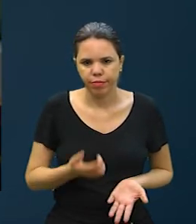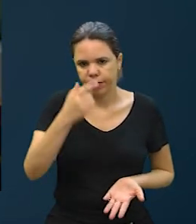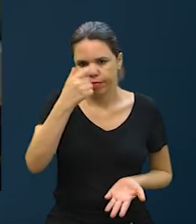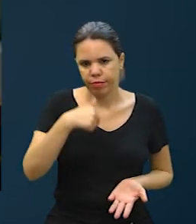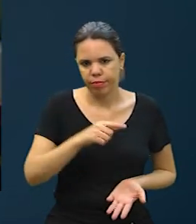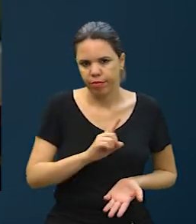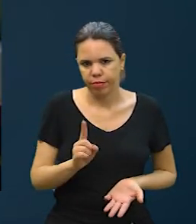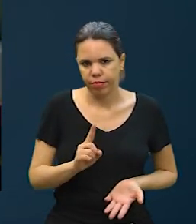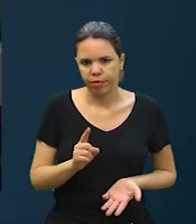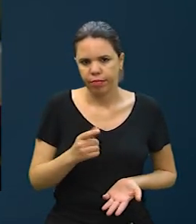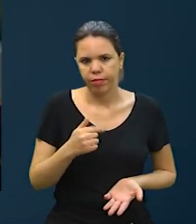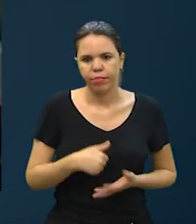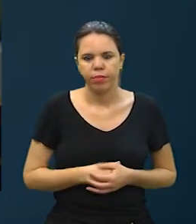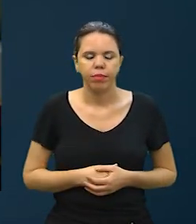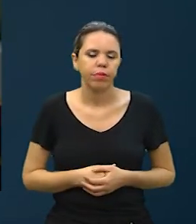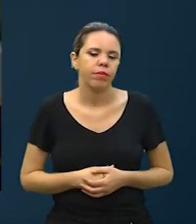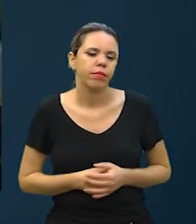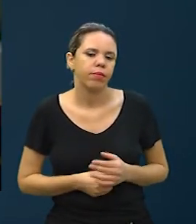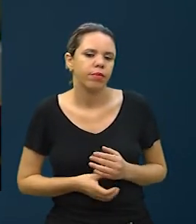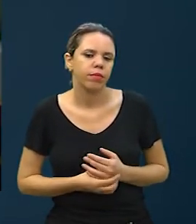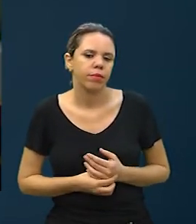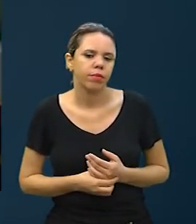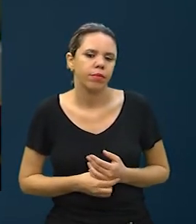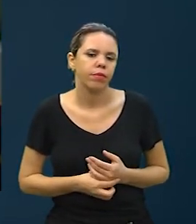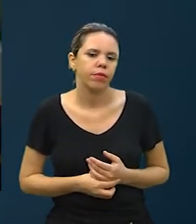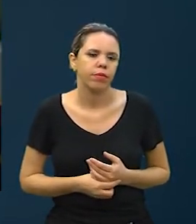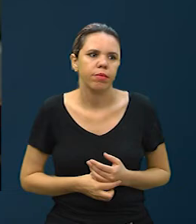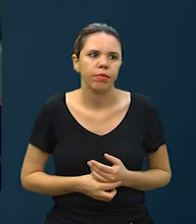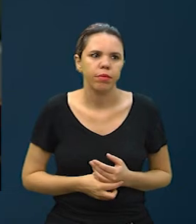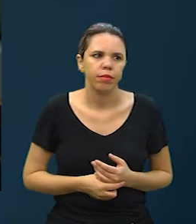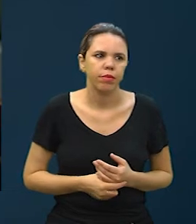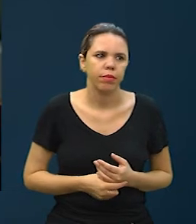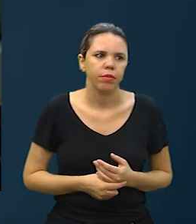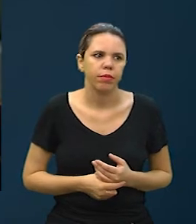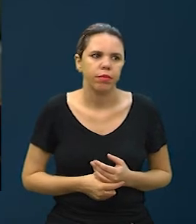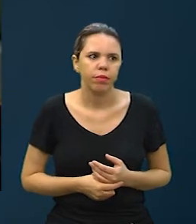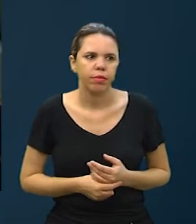Eu não sou uma pessoa, eu nunca fui uma pessoa para